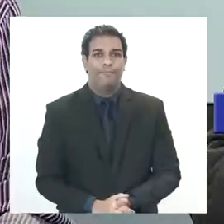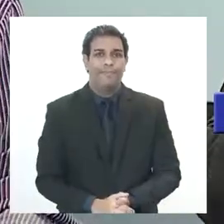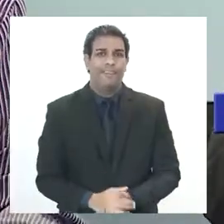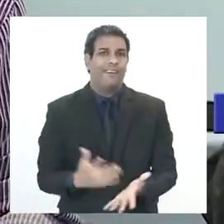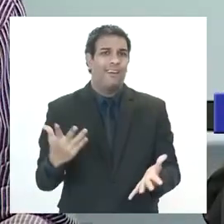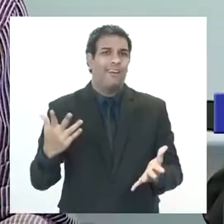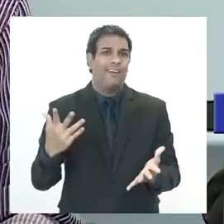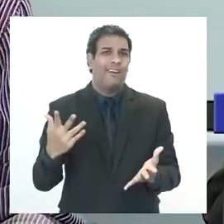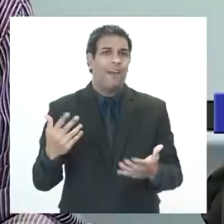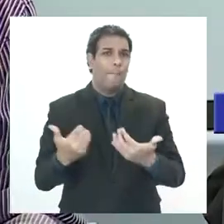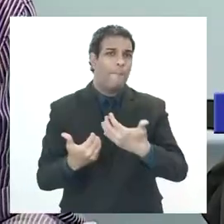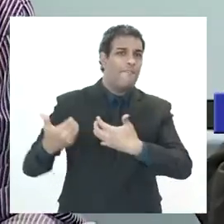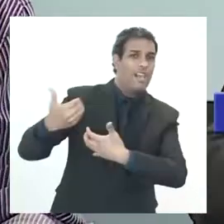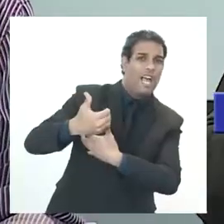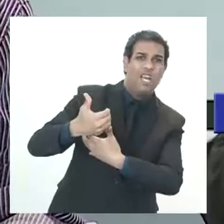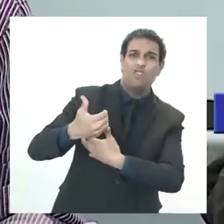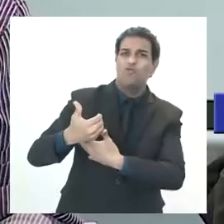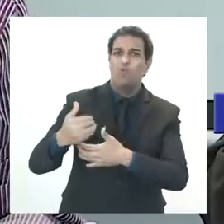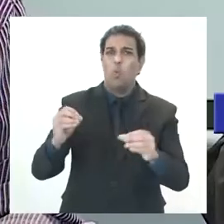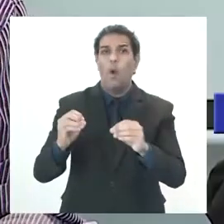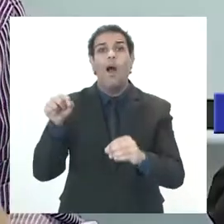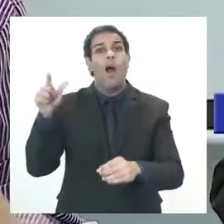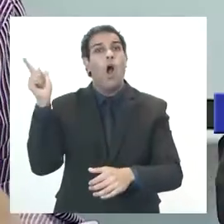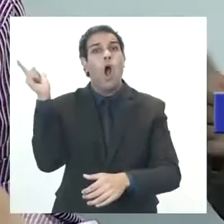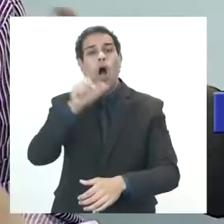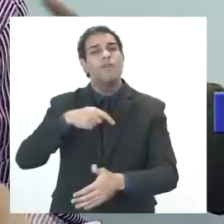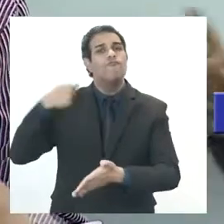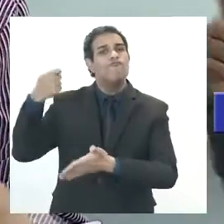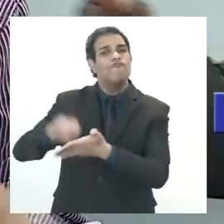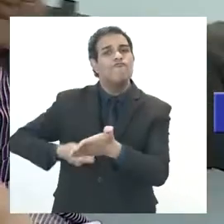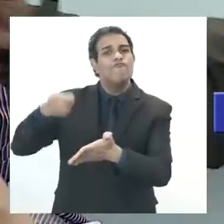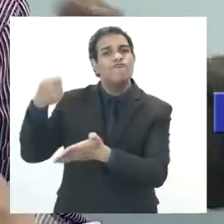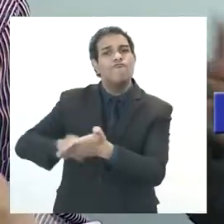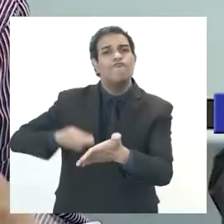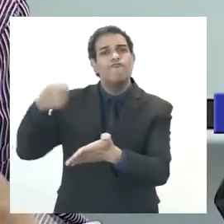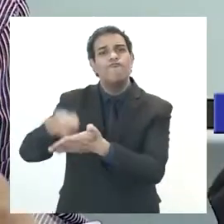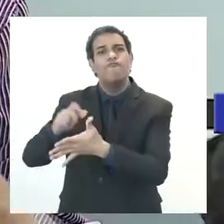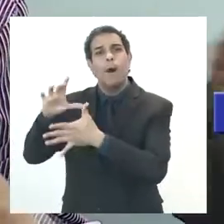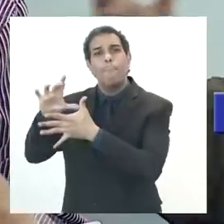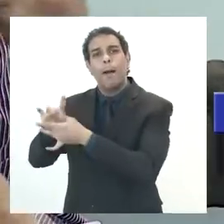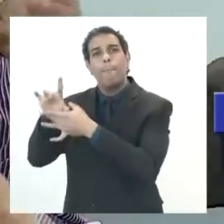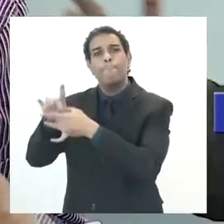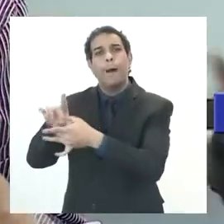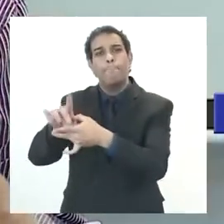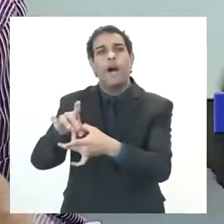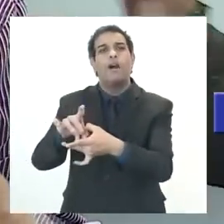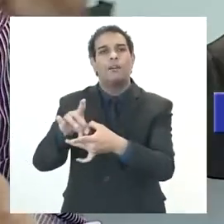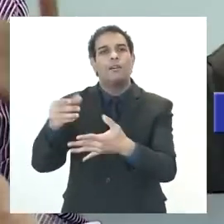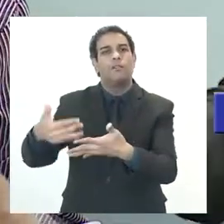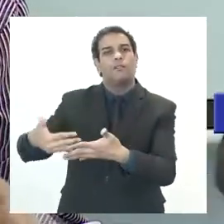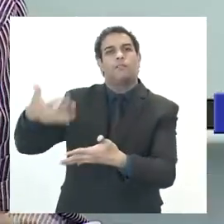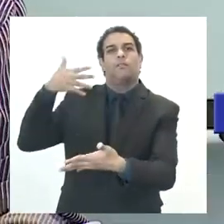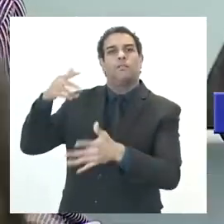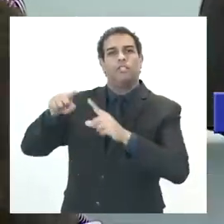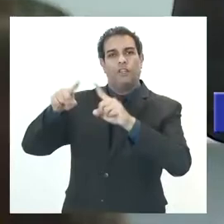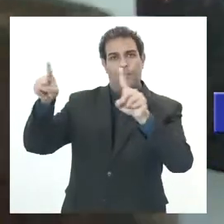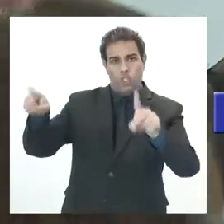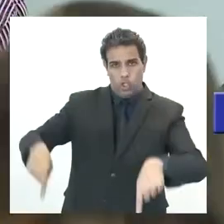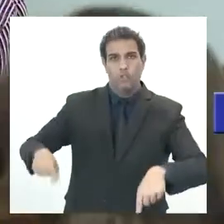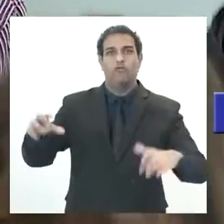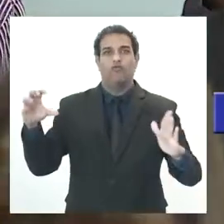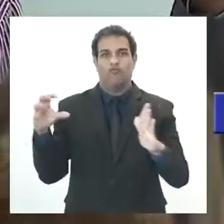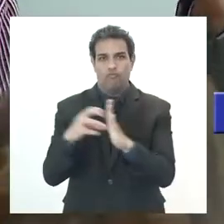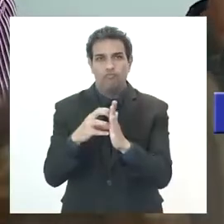vantagens não são privilégios são conquistas feitas Comunidade da luta todos que dizem antecederam servidores são